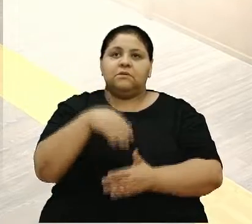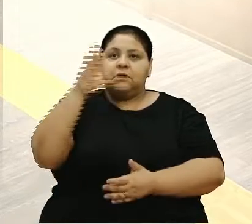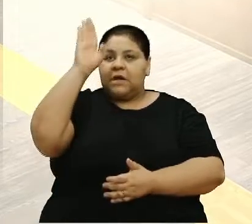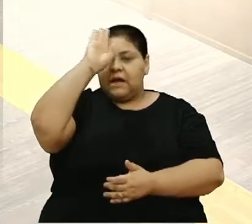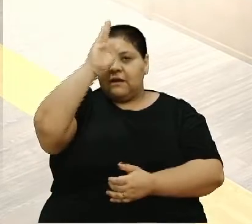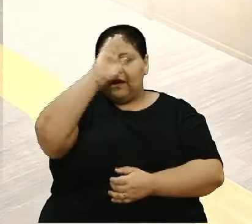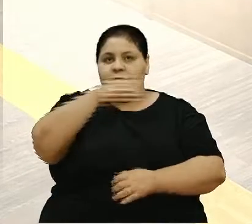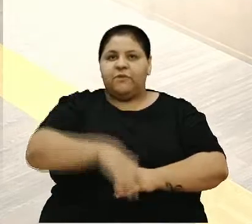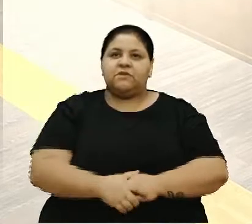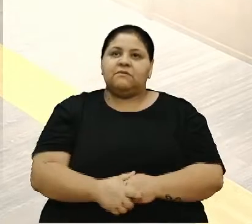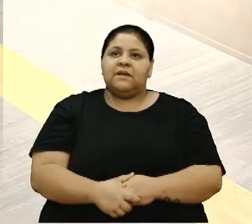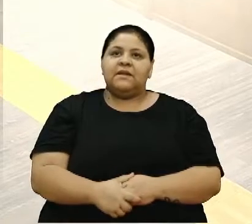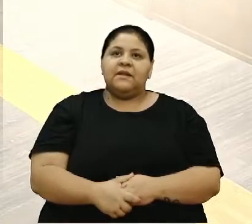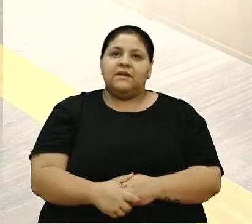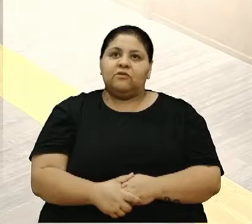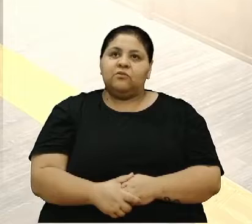Bressan.